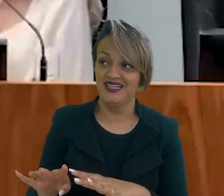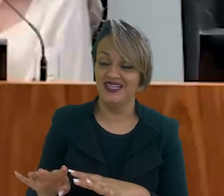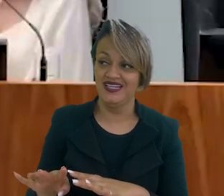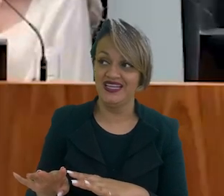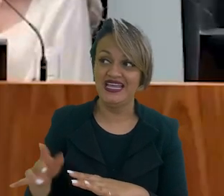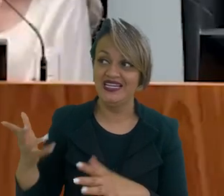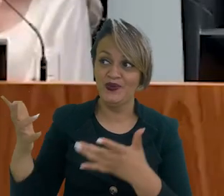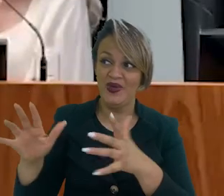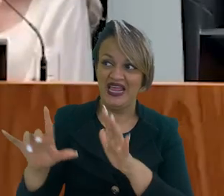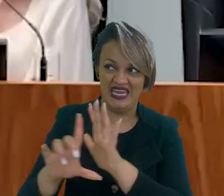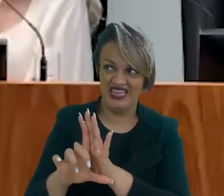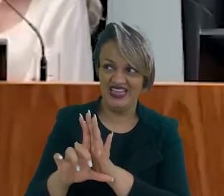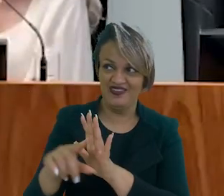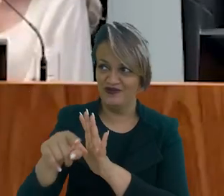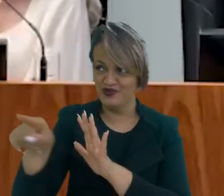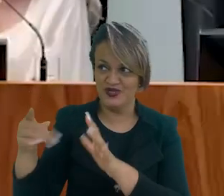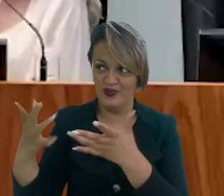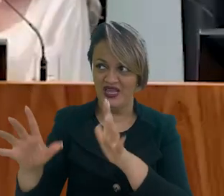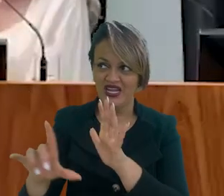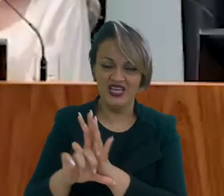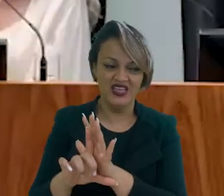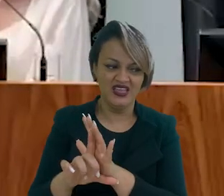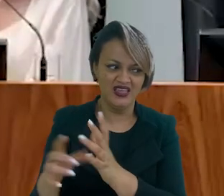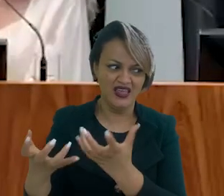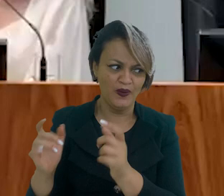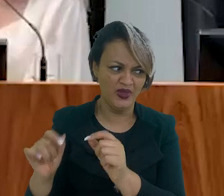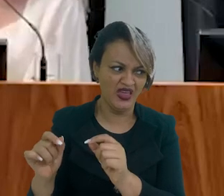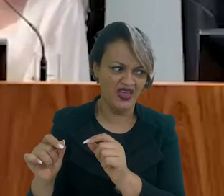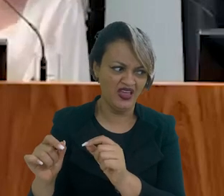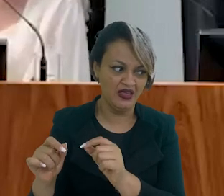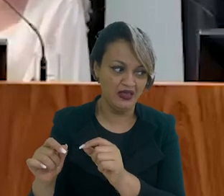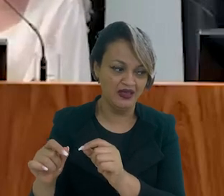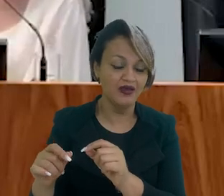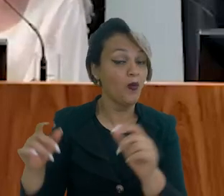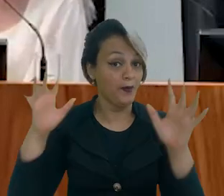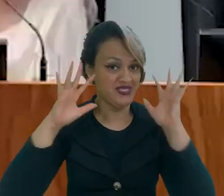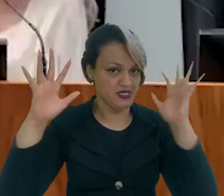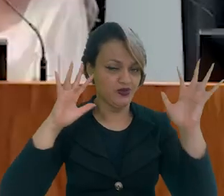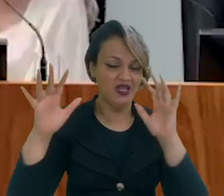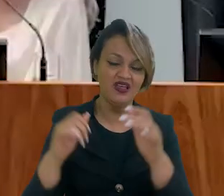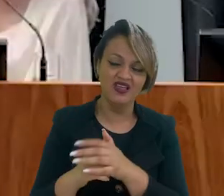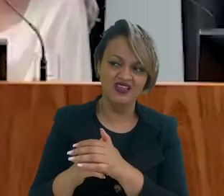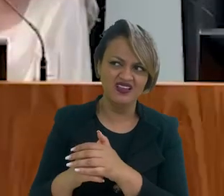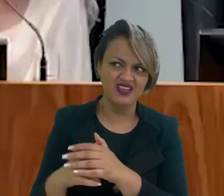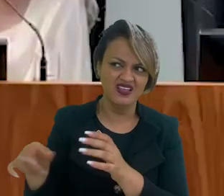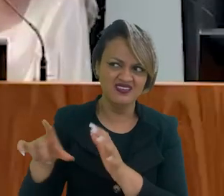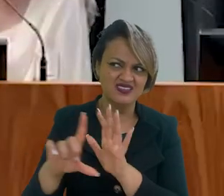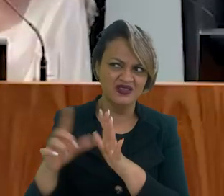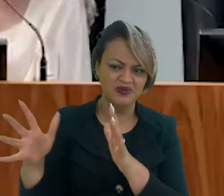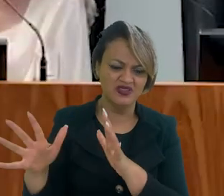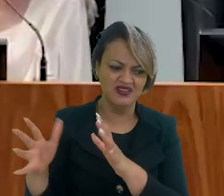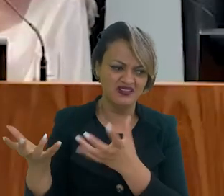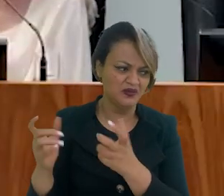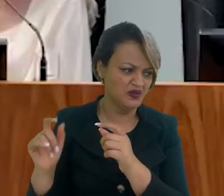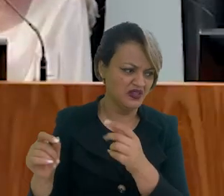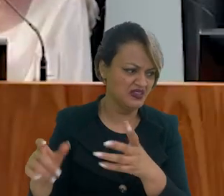né ouvir isso né nós que estudamos direito assim gente ele não quer a lei né assim é de que ele quer anarquia eu não